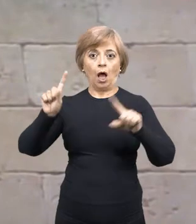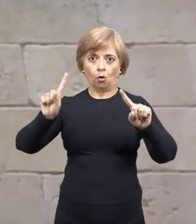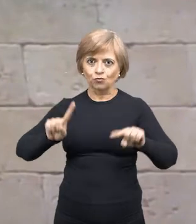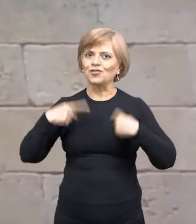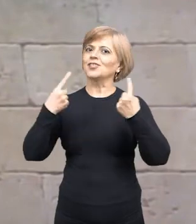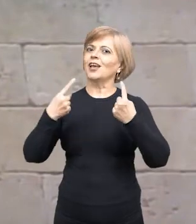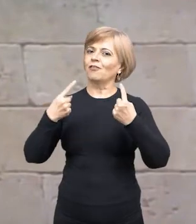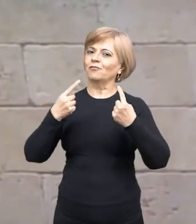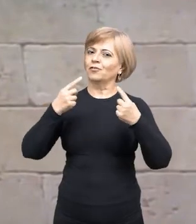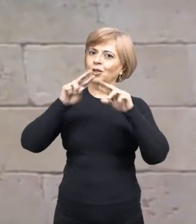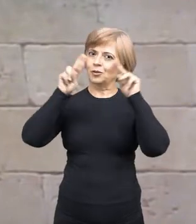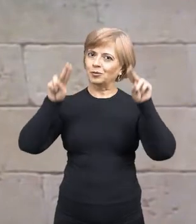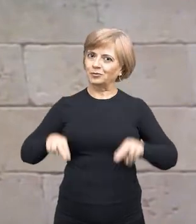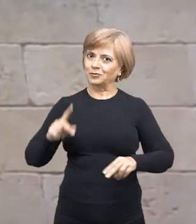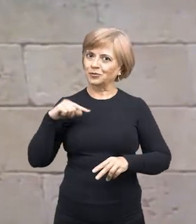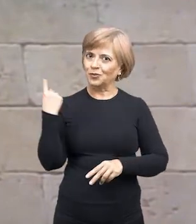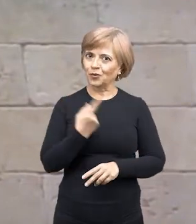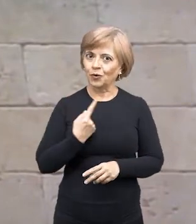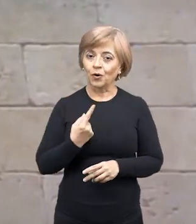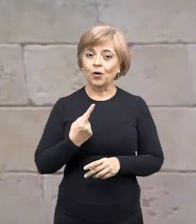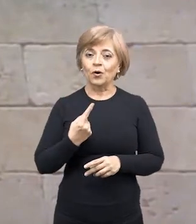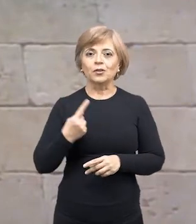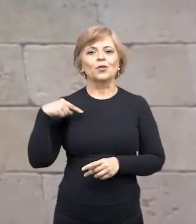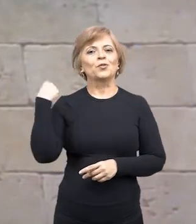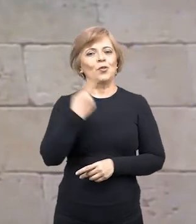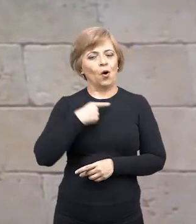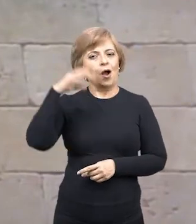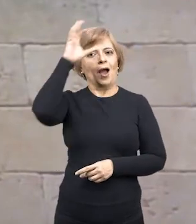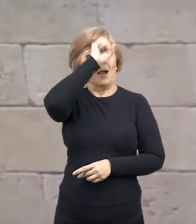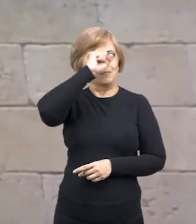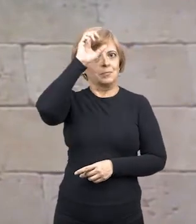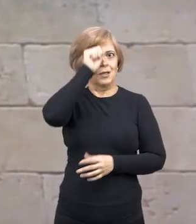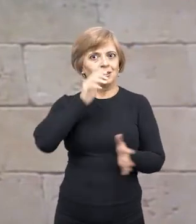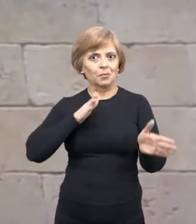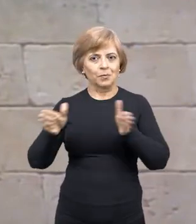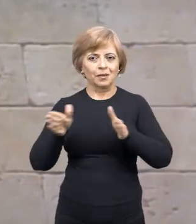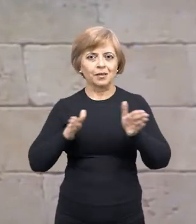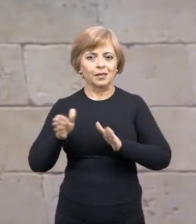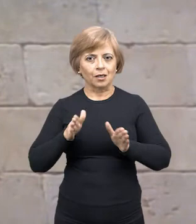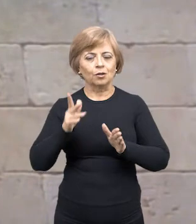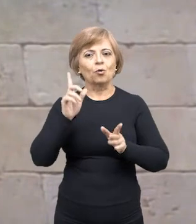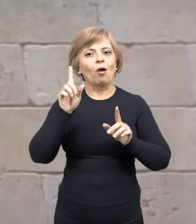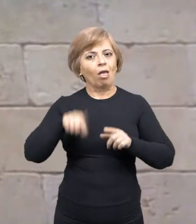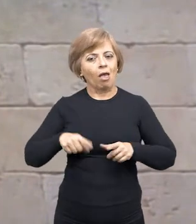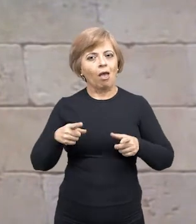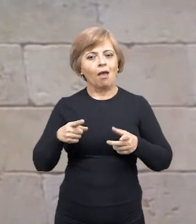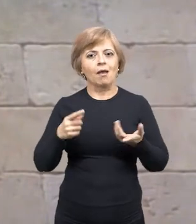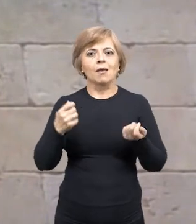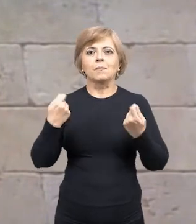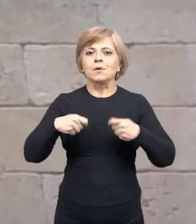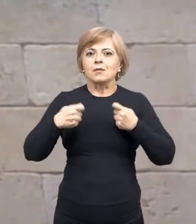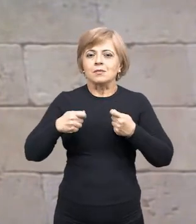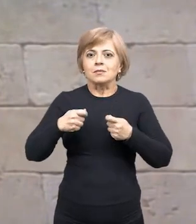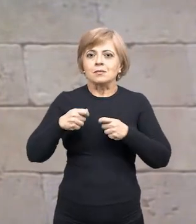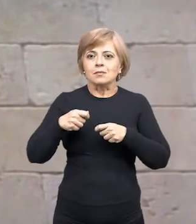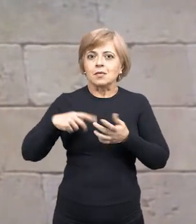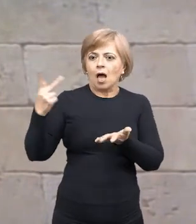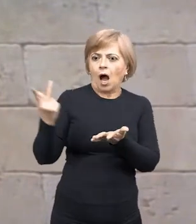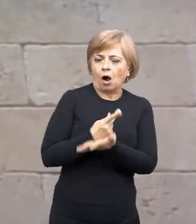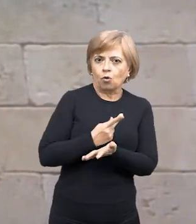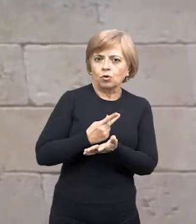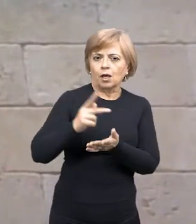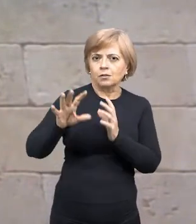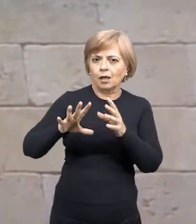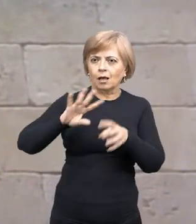gente conseguiu, um bom aprendizado durante a pandemia, foi conciliar essa necessidade de dar efetividade e um resultado rápido